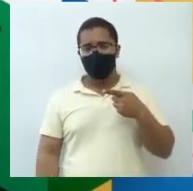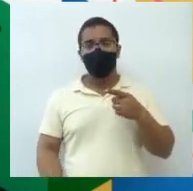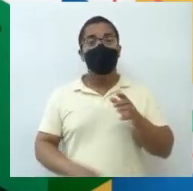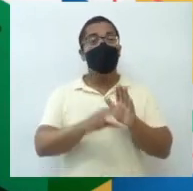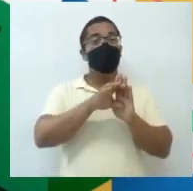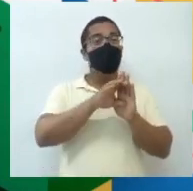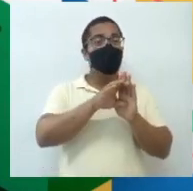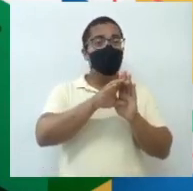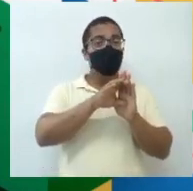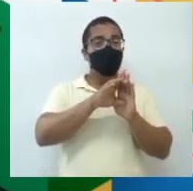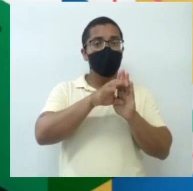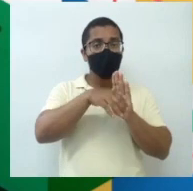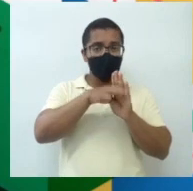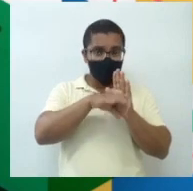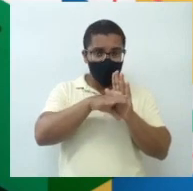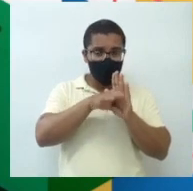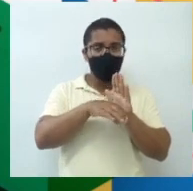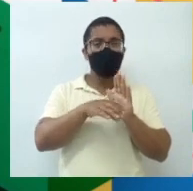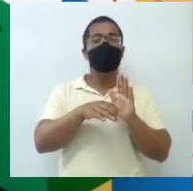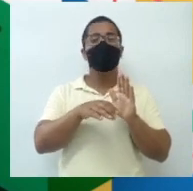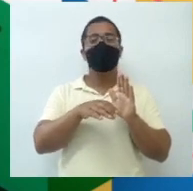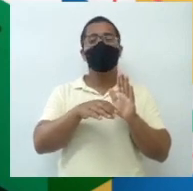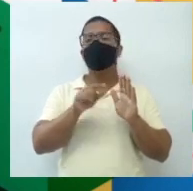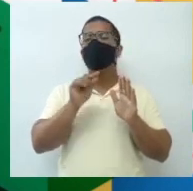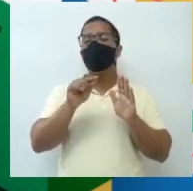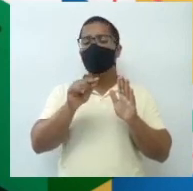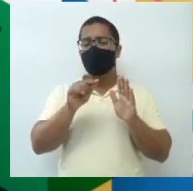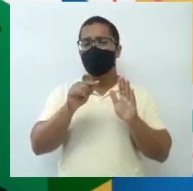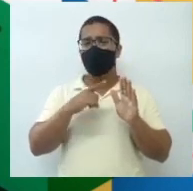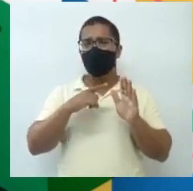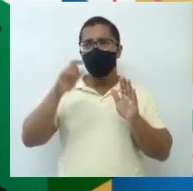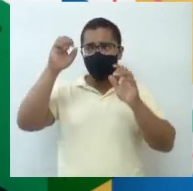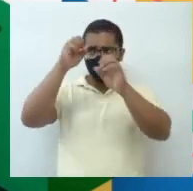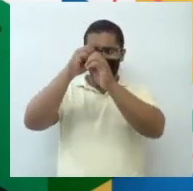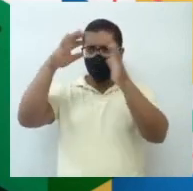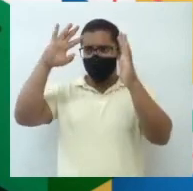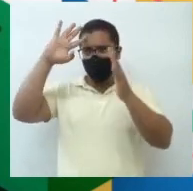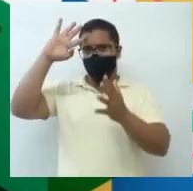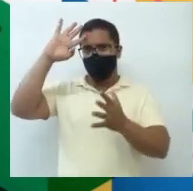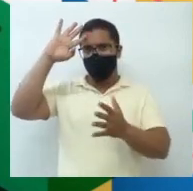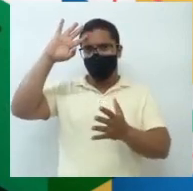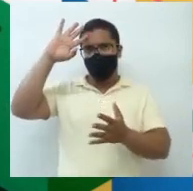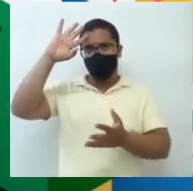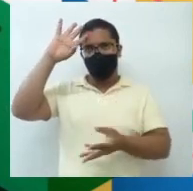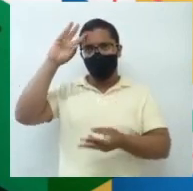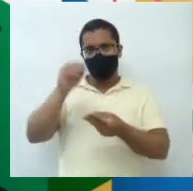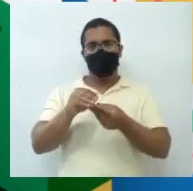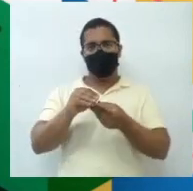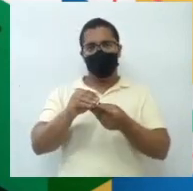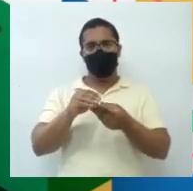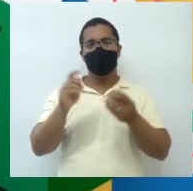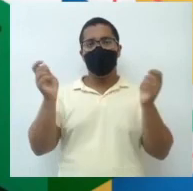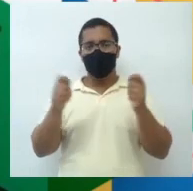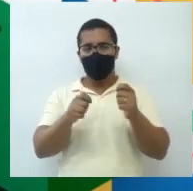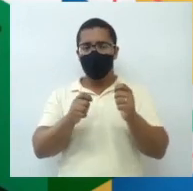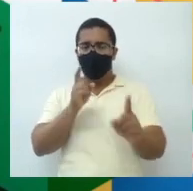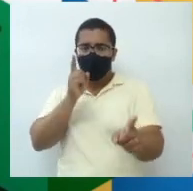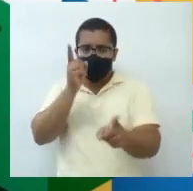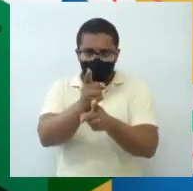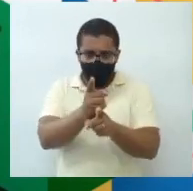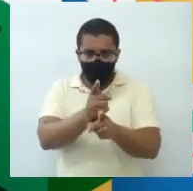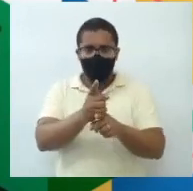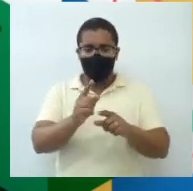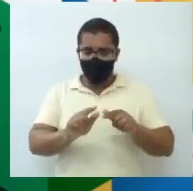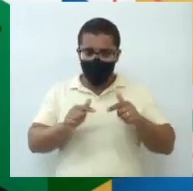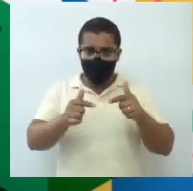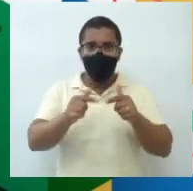conceito de racionalidade que serve de base para um princípio norteador o que seria o agir